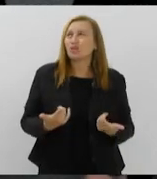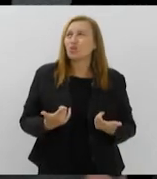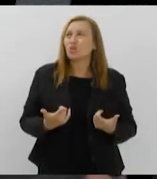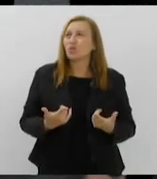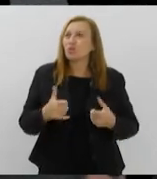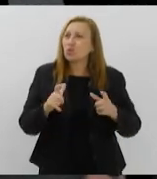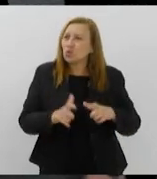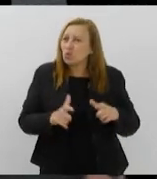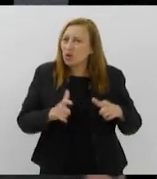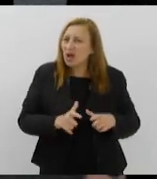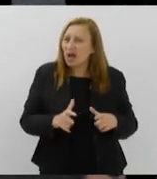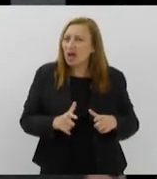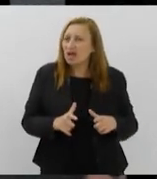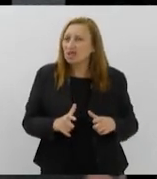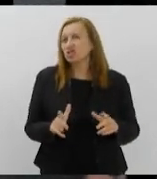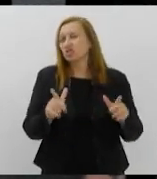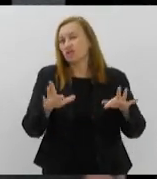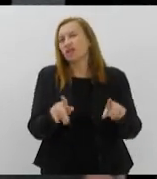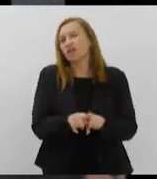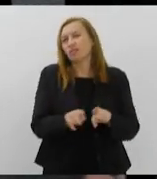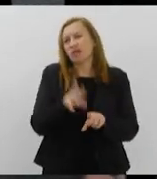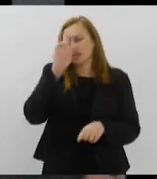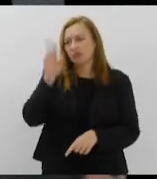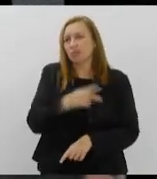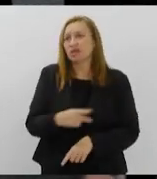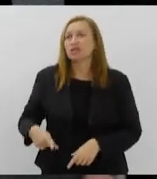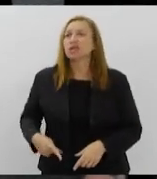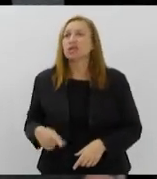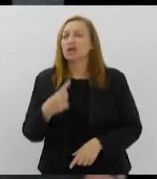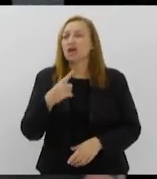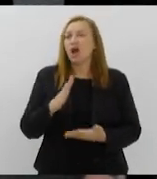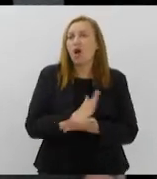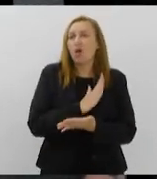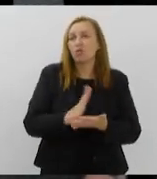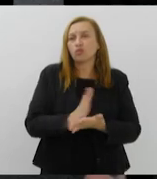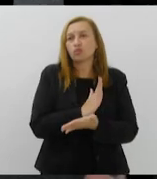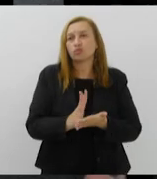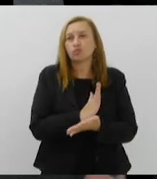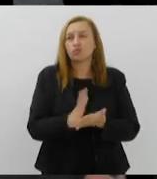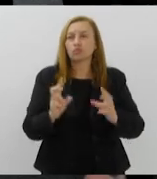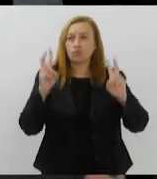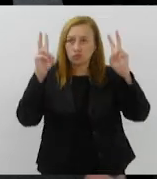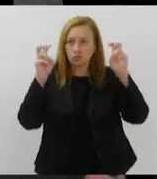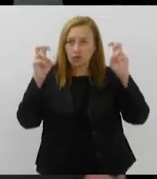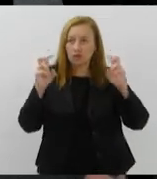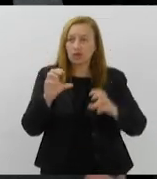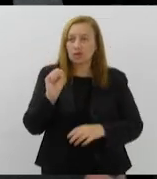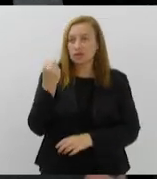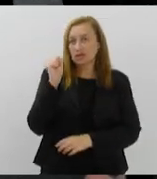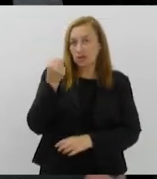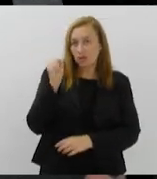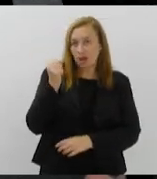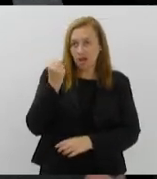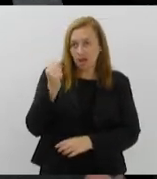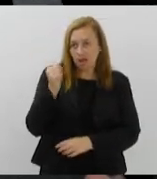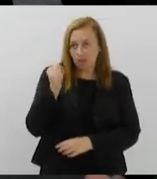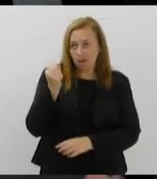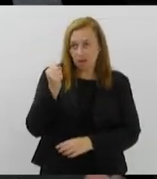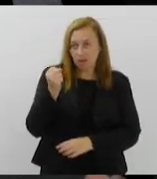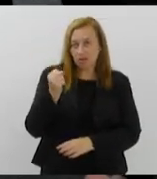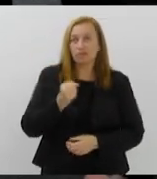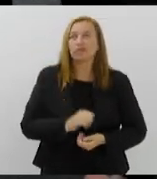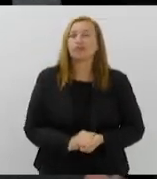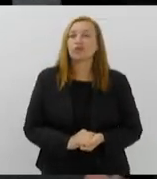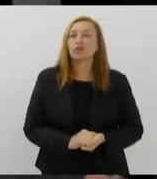tão interiores assim, senhora presidente. Por exemplo, recebi alguns casos de Saquarema, onde